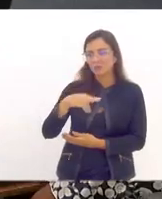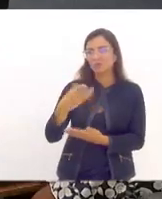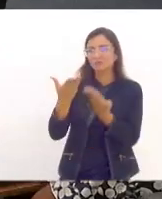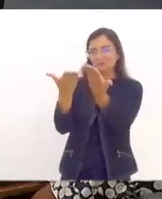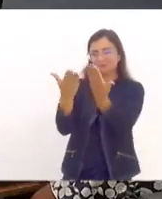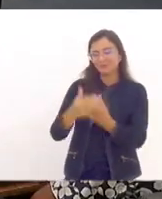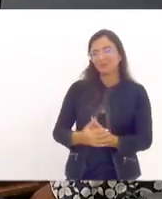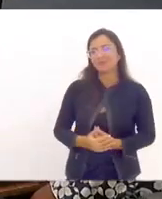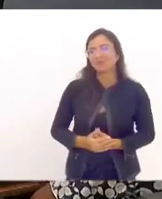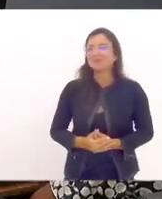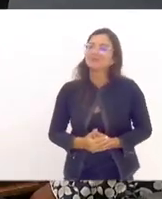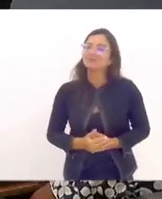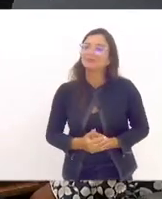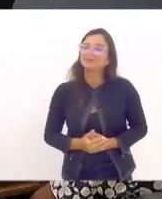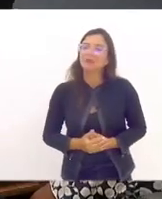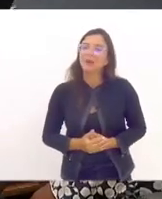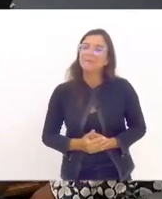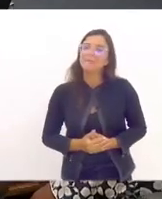aqui assim